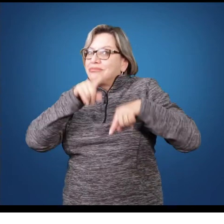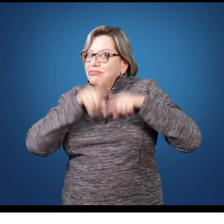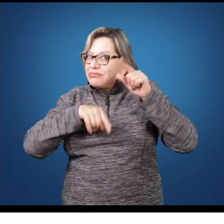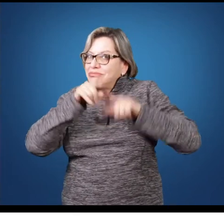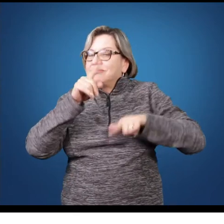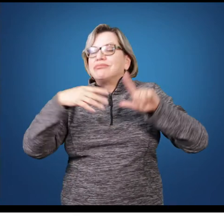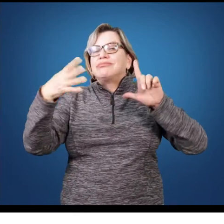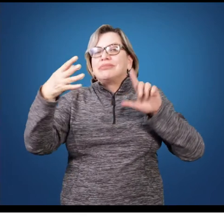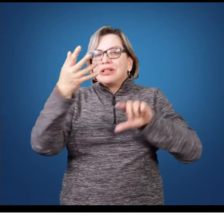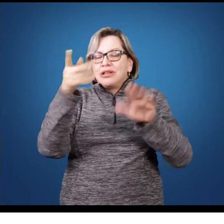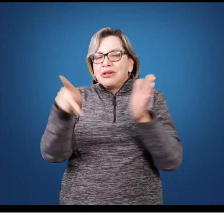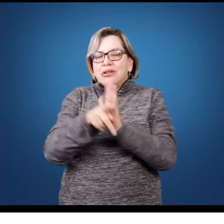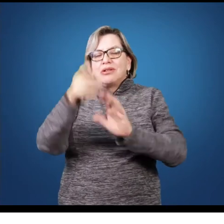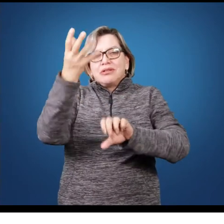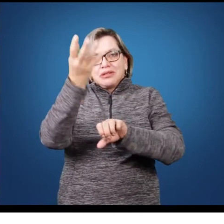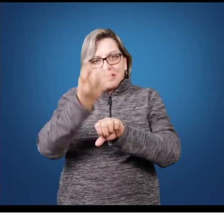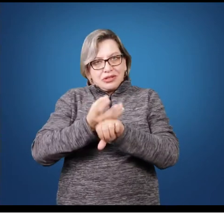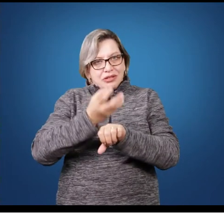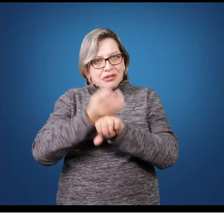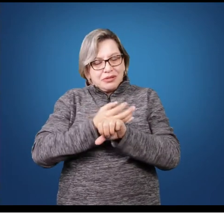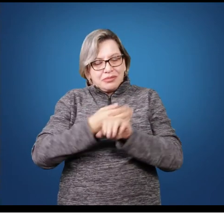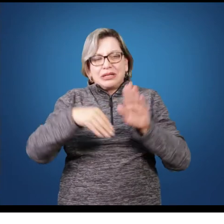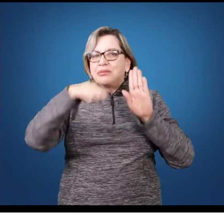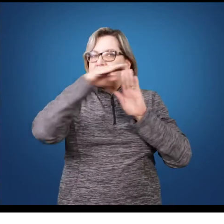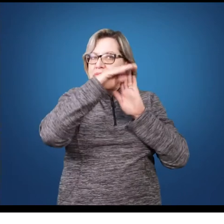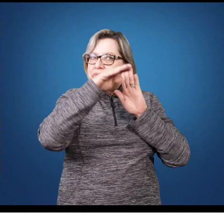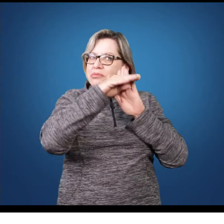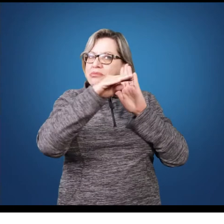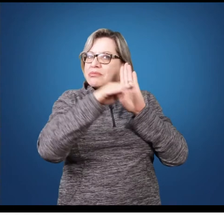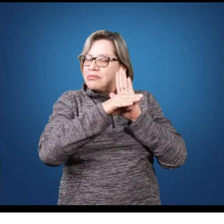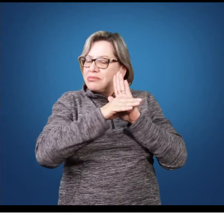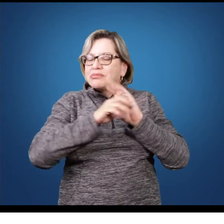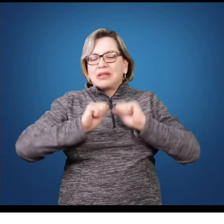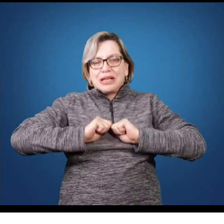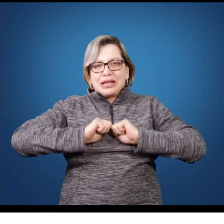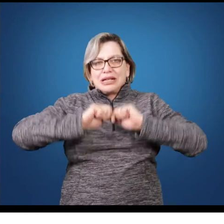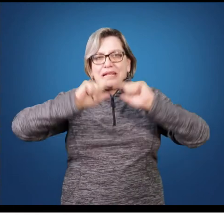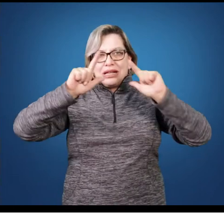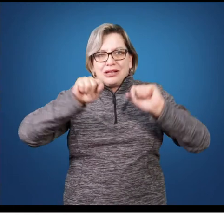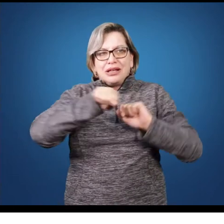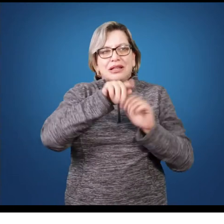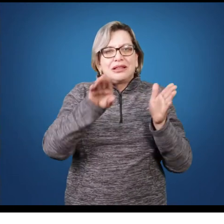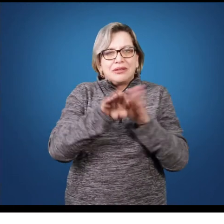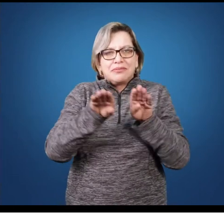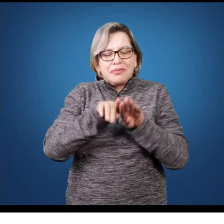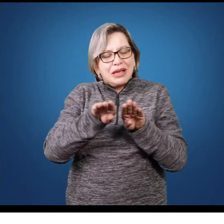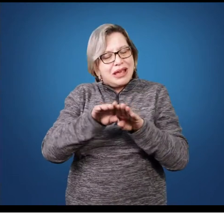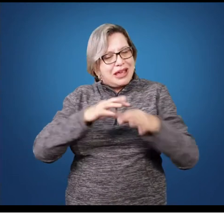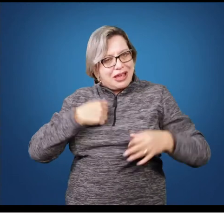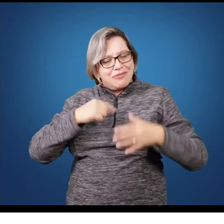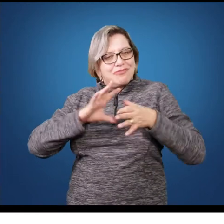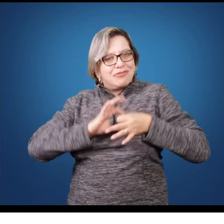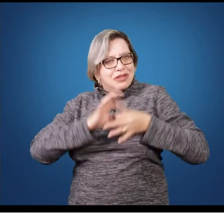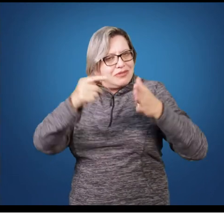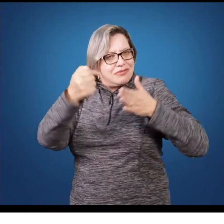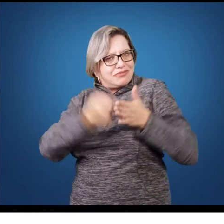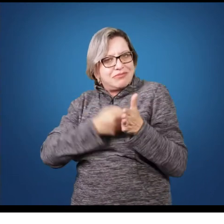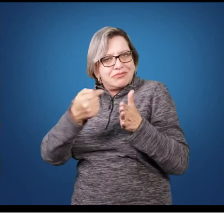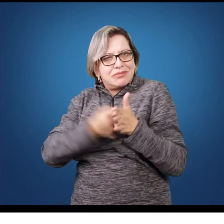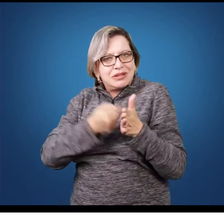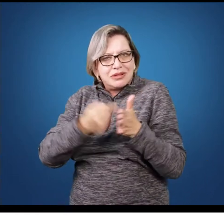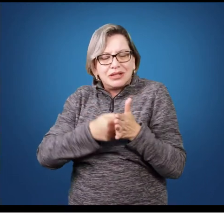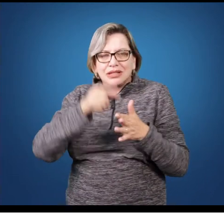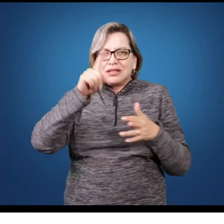disponibilizados ao longo da disciplina, para que essas etapas fiquem ainda mais claras. Me coloco à disposição para tirar dúvidas e